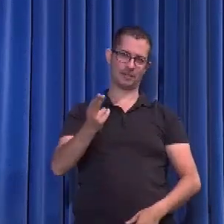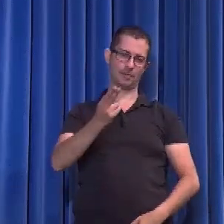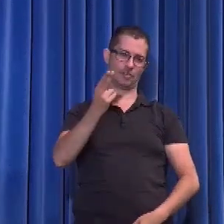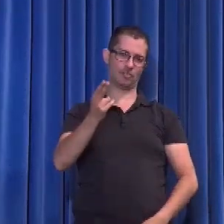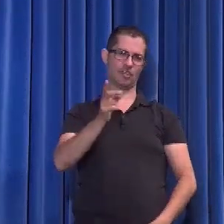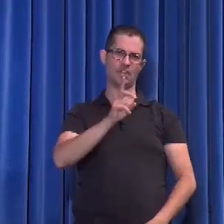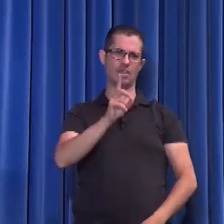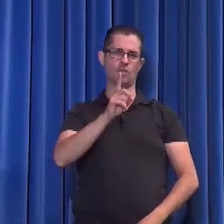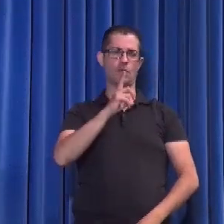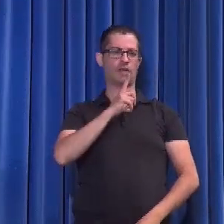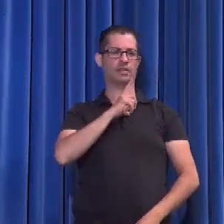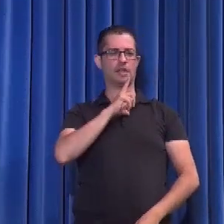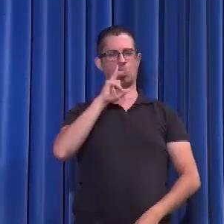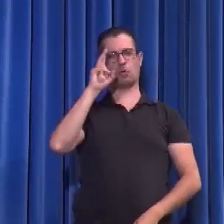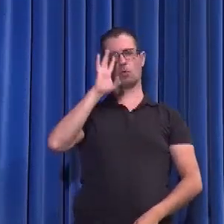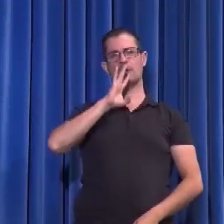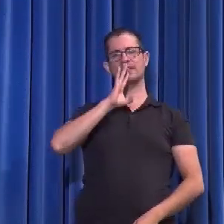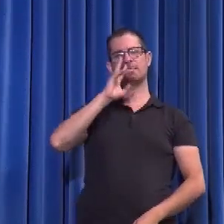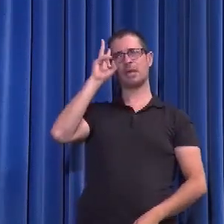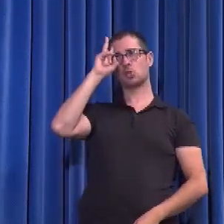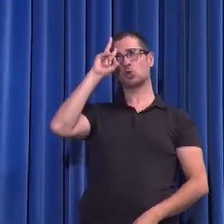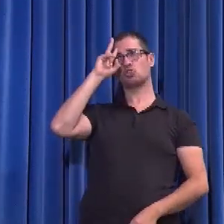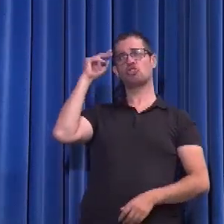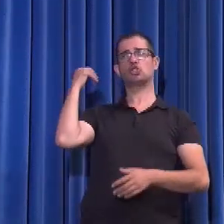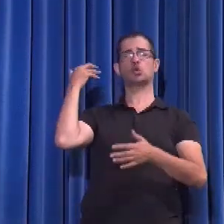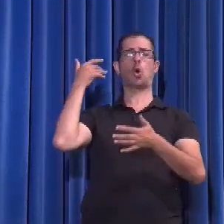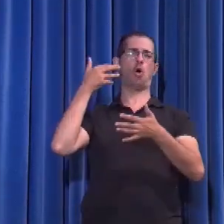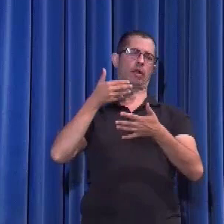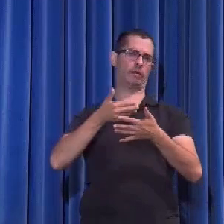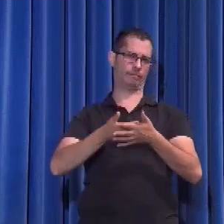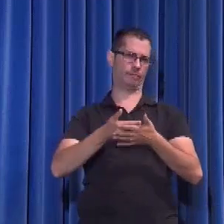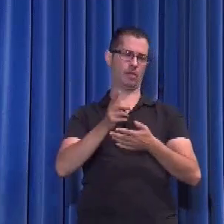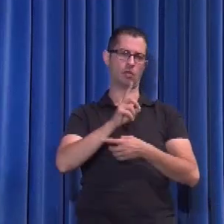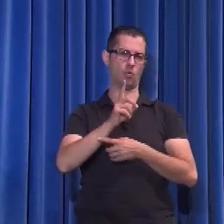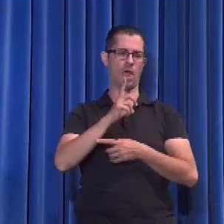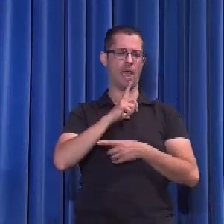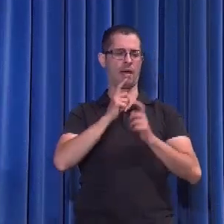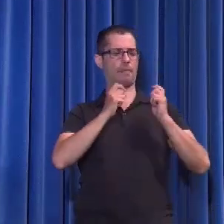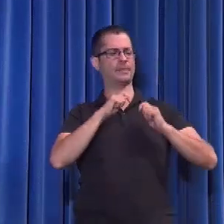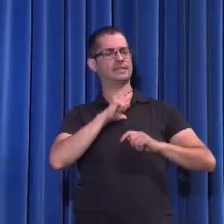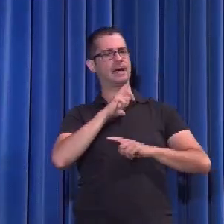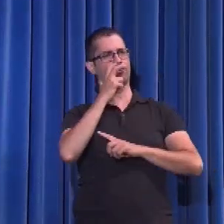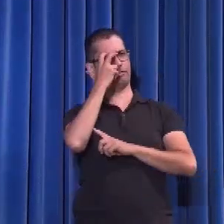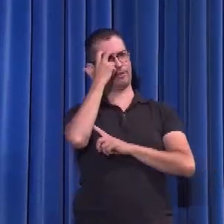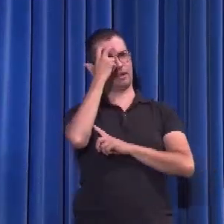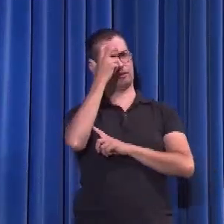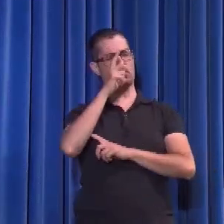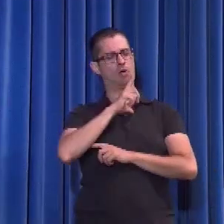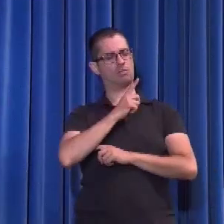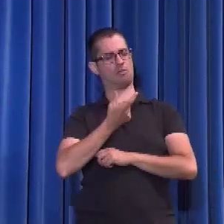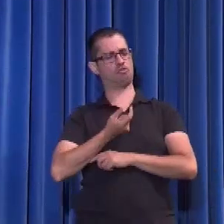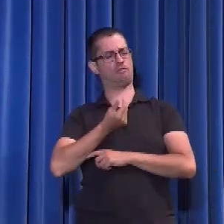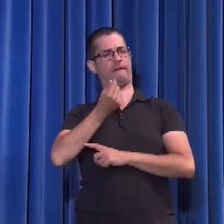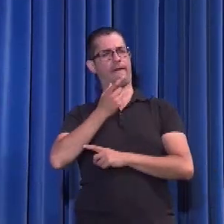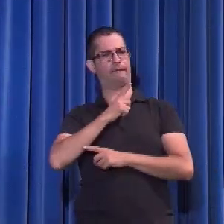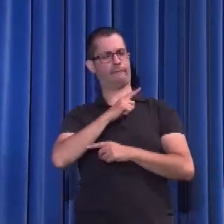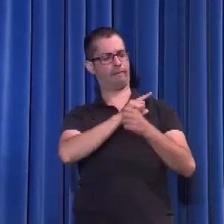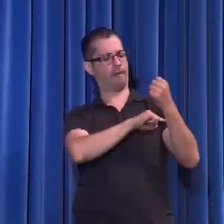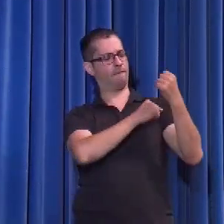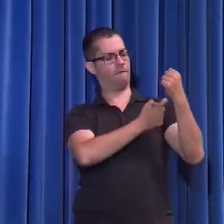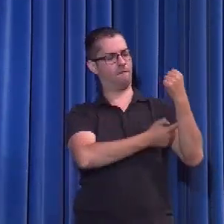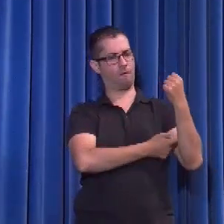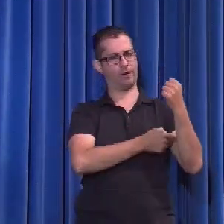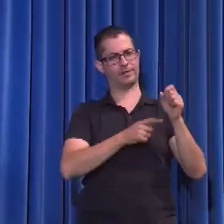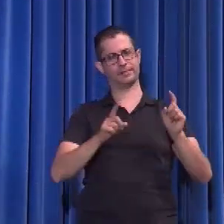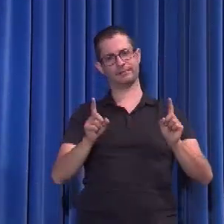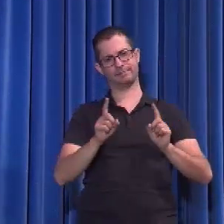boa teologia, não é nos gloriarmos em nossa capacidade intelectual, nosso dinheiro, nossa força, é